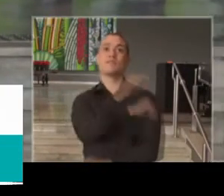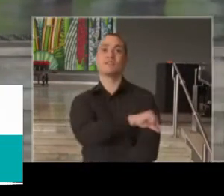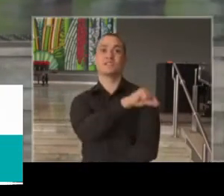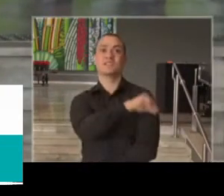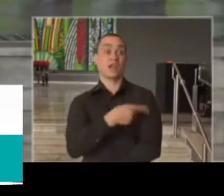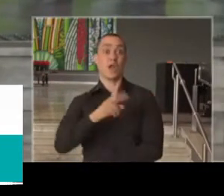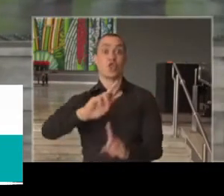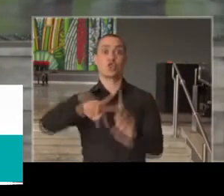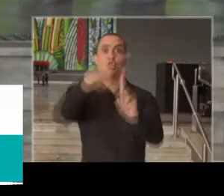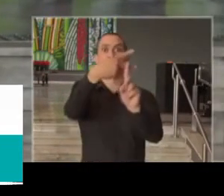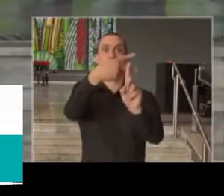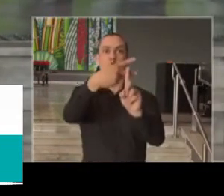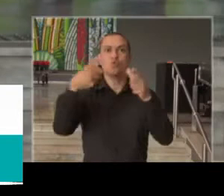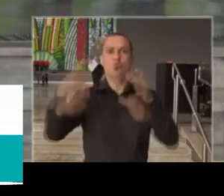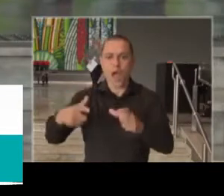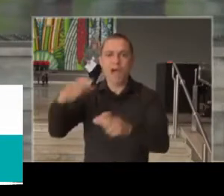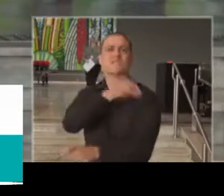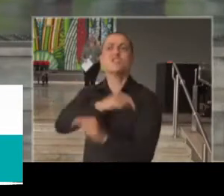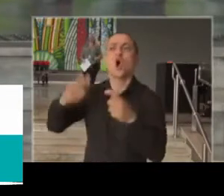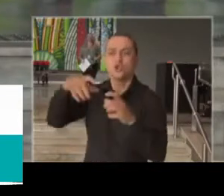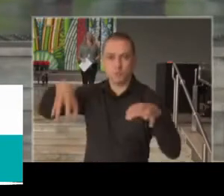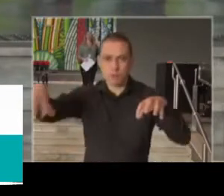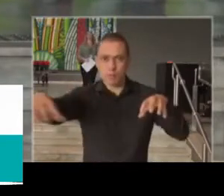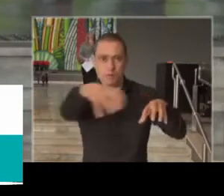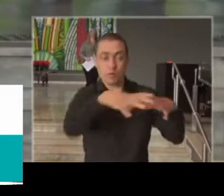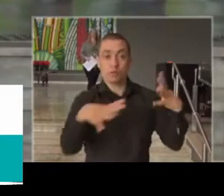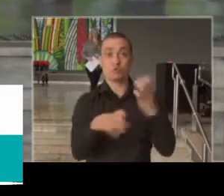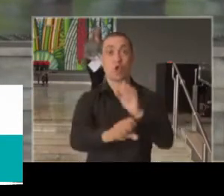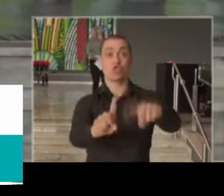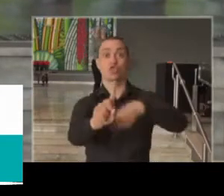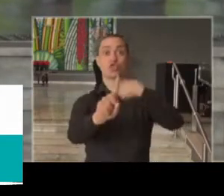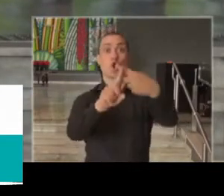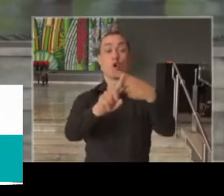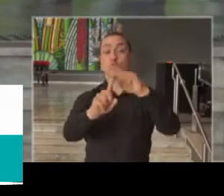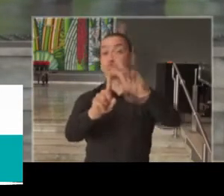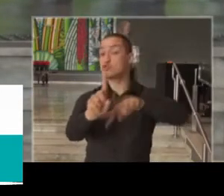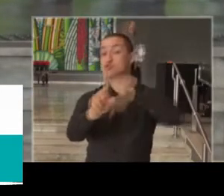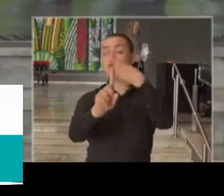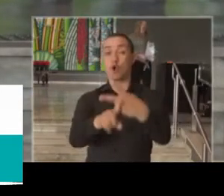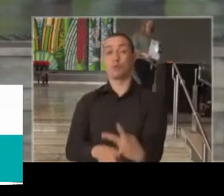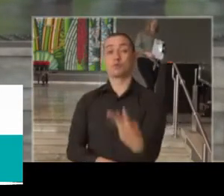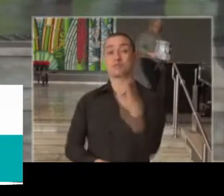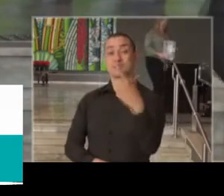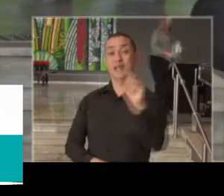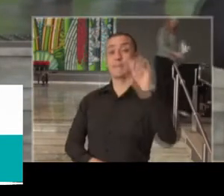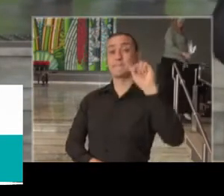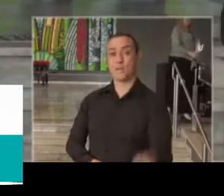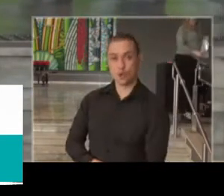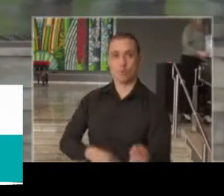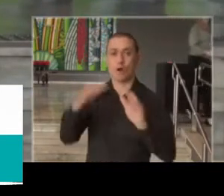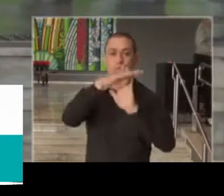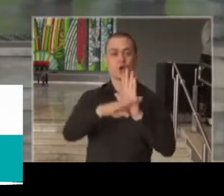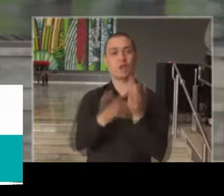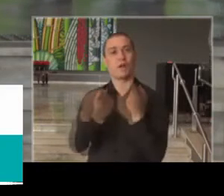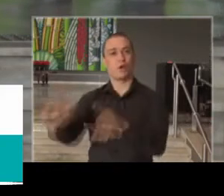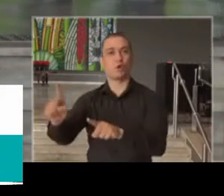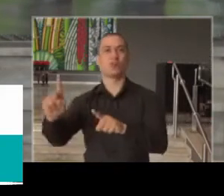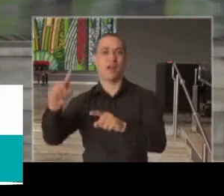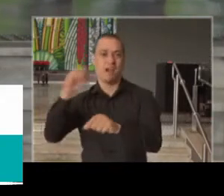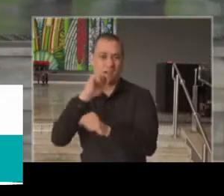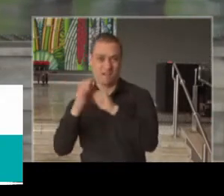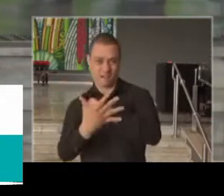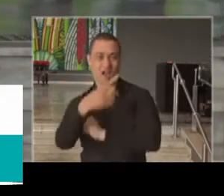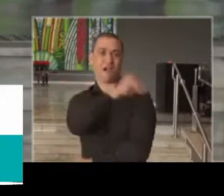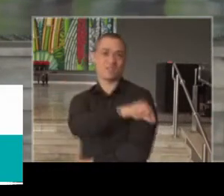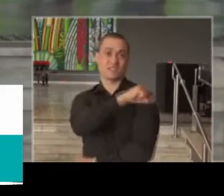dobrar os postos de vacinação para o atendimento à população no programa de imunização contra a Covid-19 no Estado